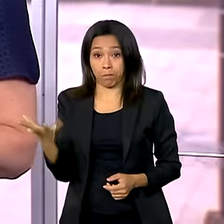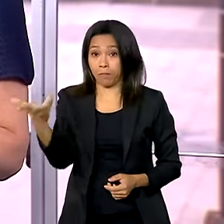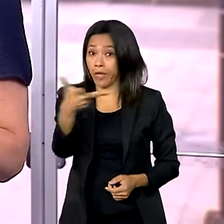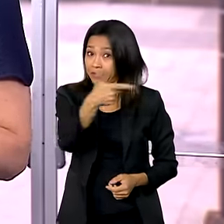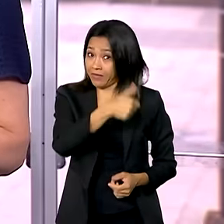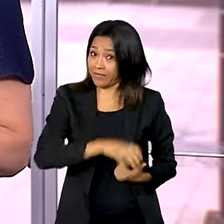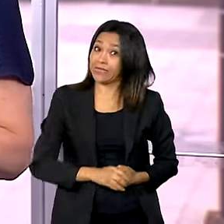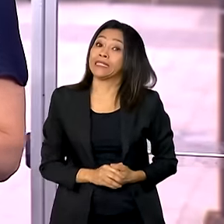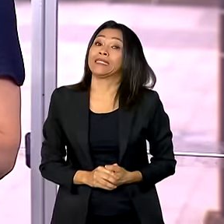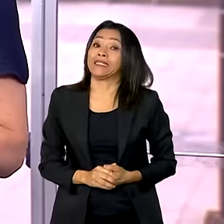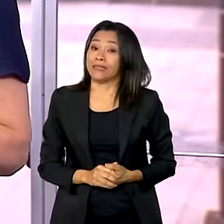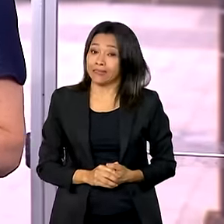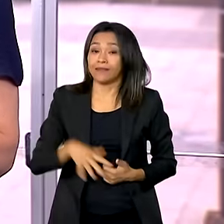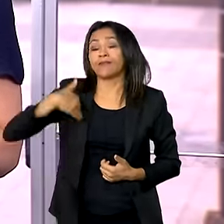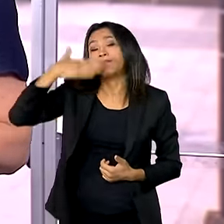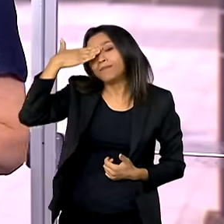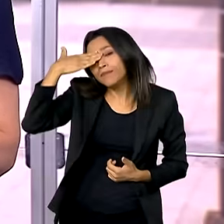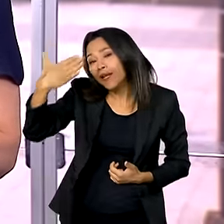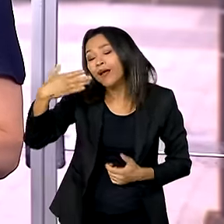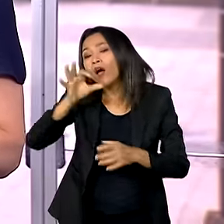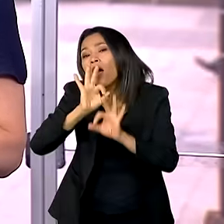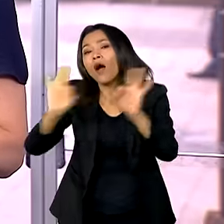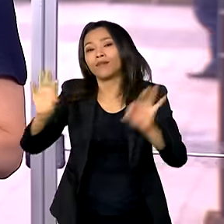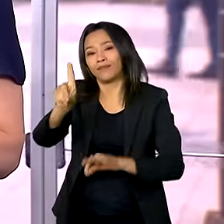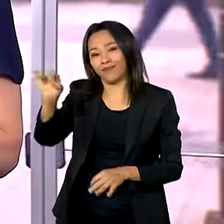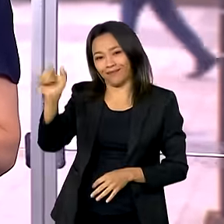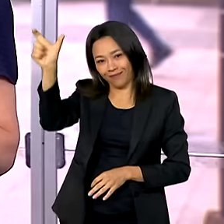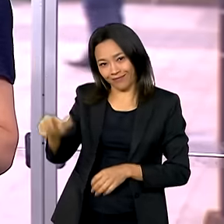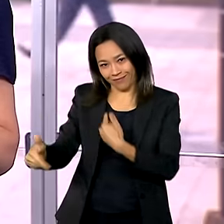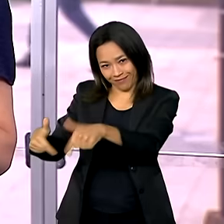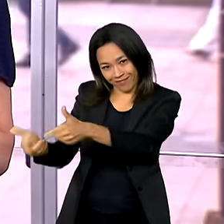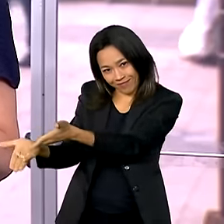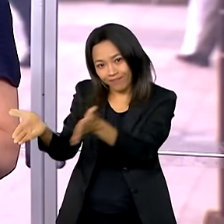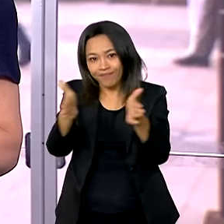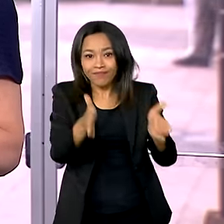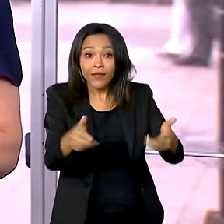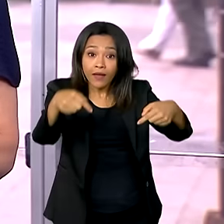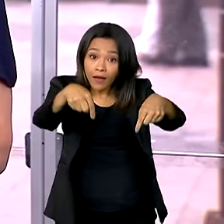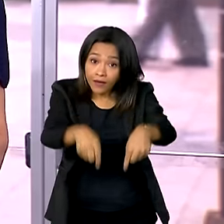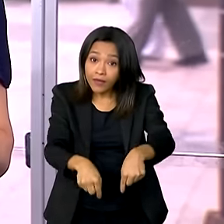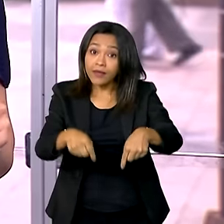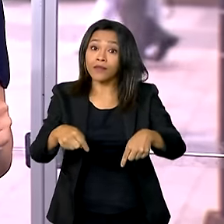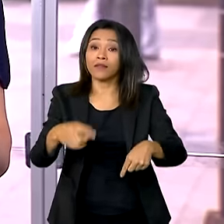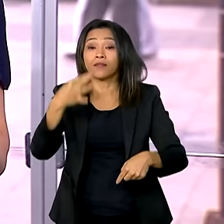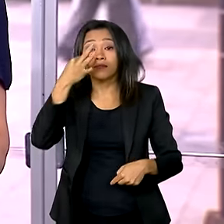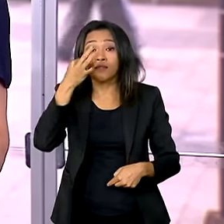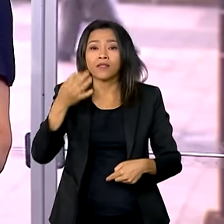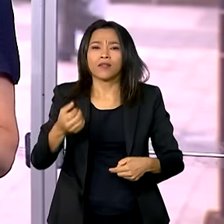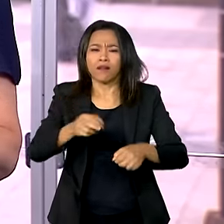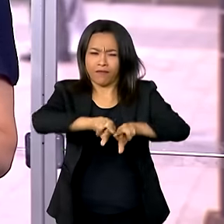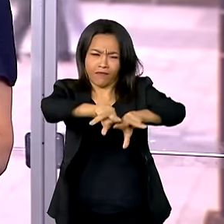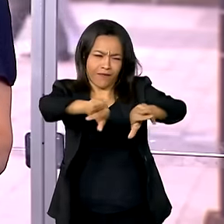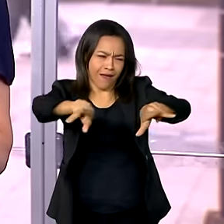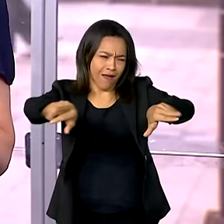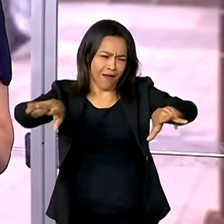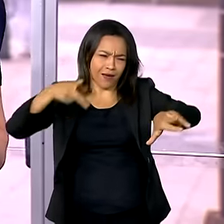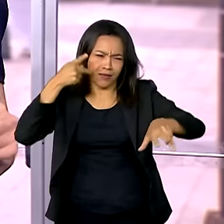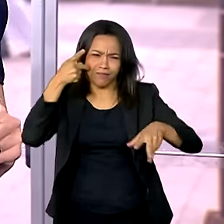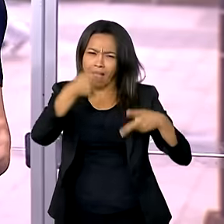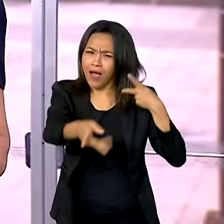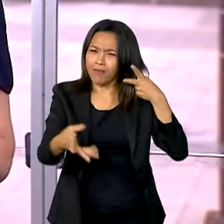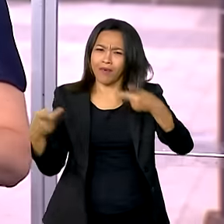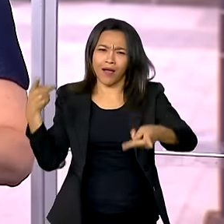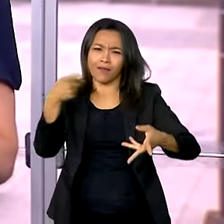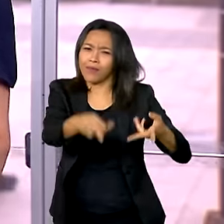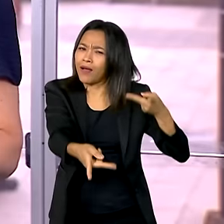Maravilha, Luana Karen, muito obrigada, um ótimo dia de trabalho para você. E agora, aqui no estúdio com a gente está recebendo várias visitas aí